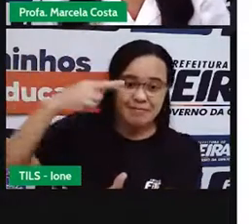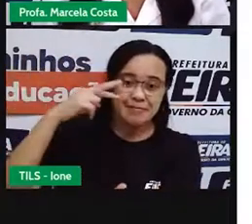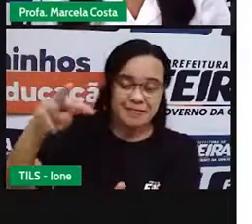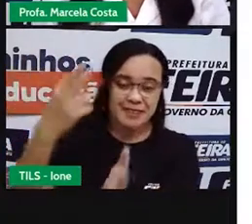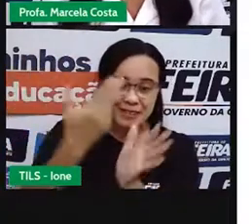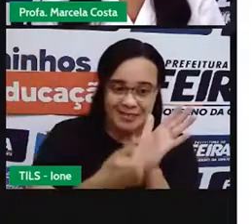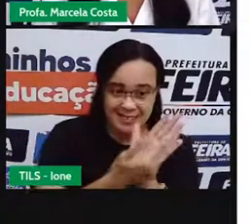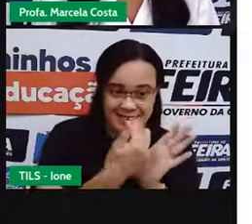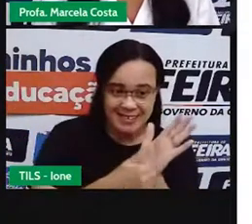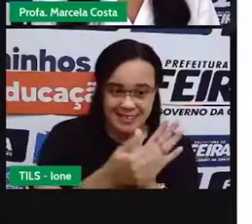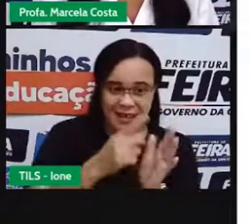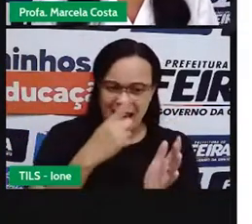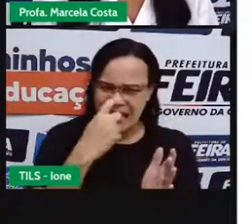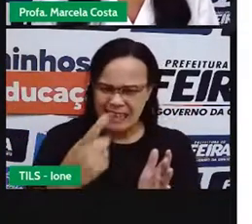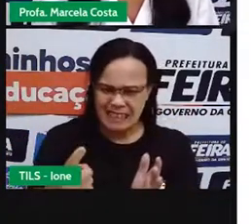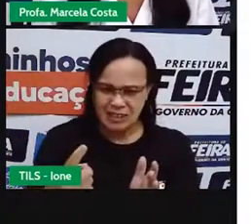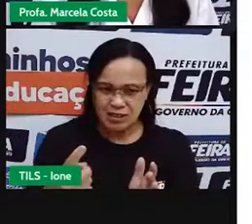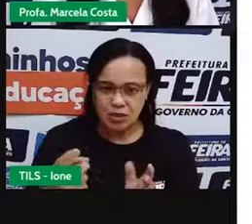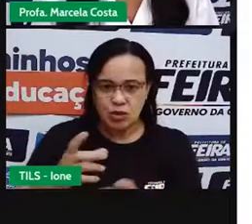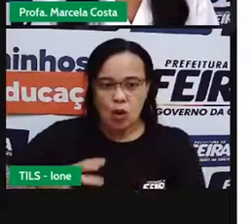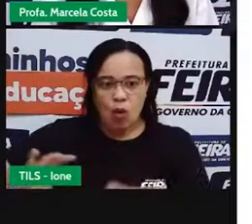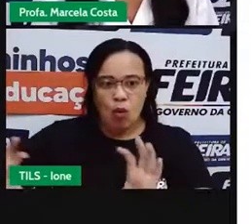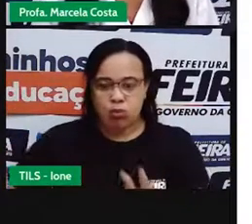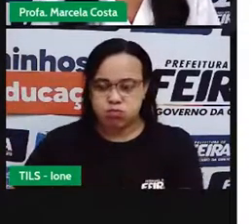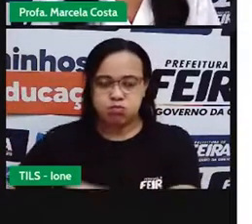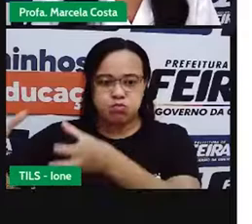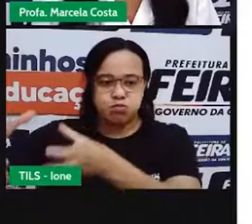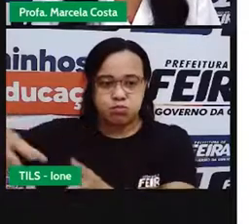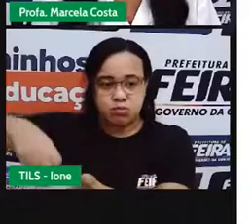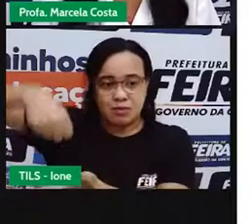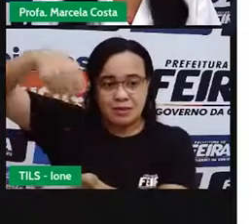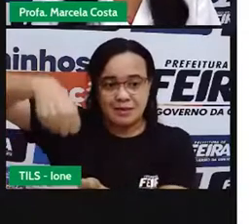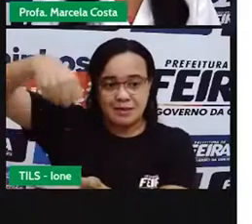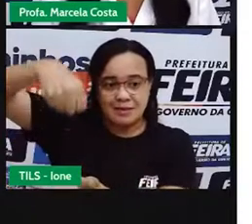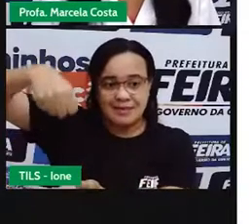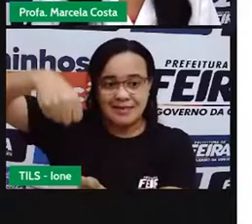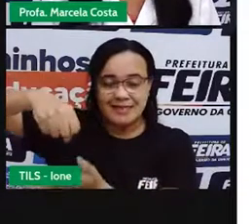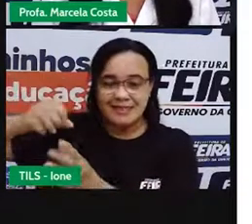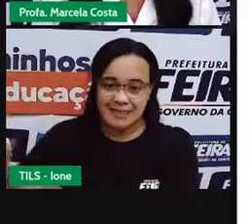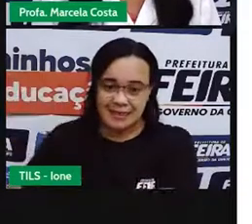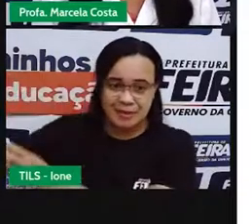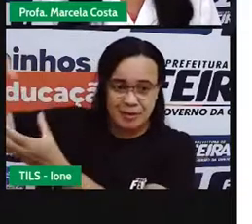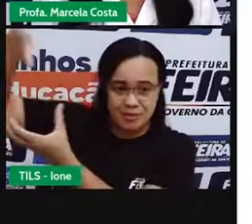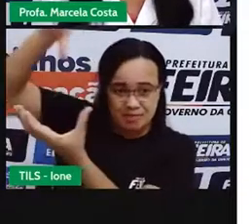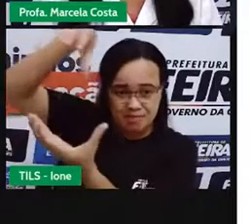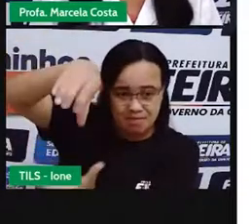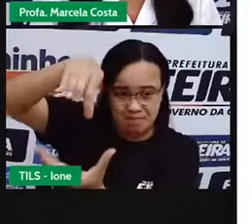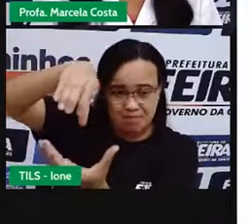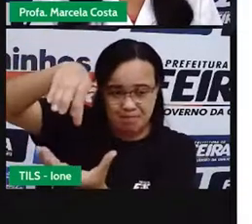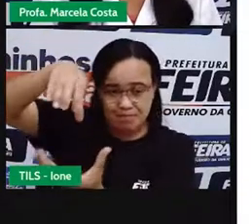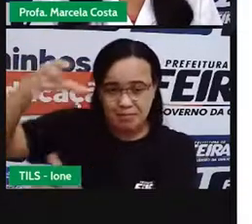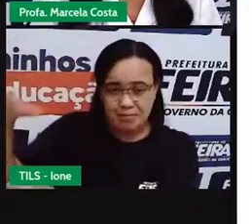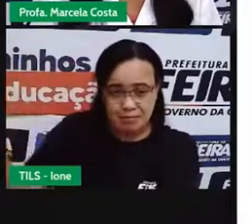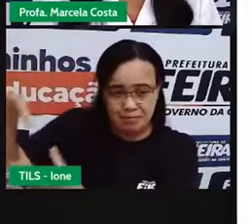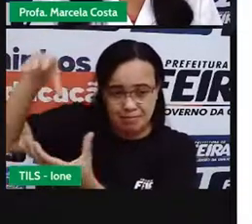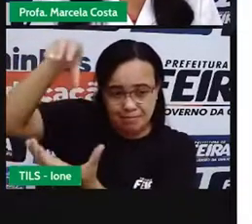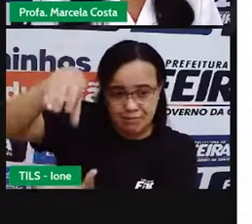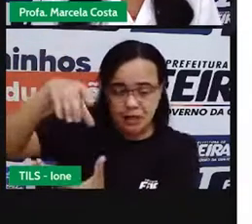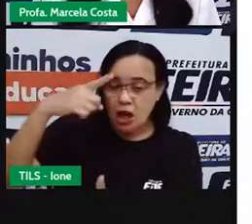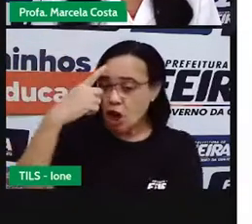que eles, né, trabalham ali, ó, geralmente em dias alternados, né? Você percebe